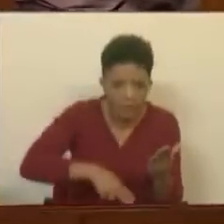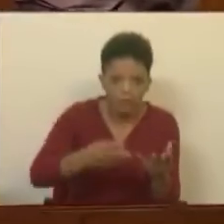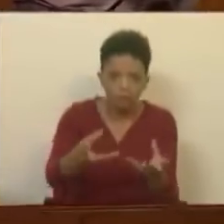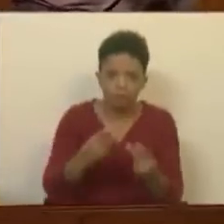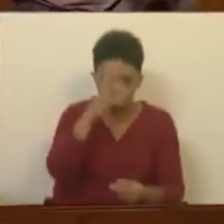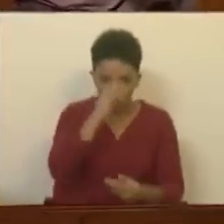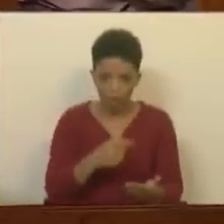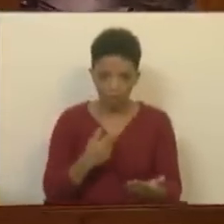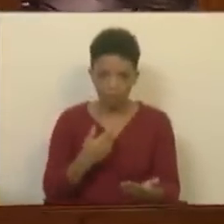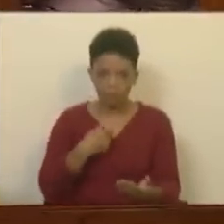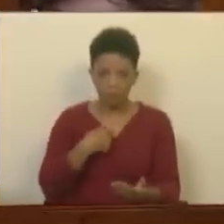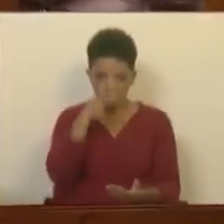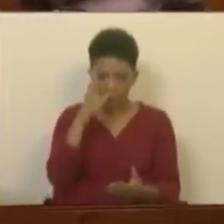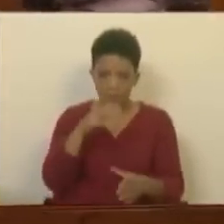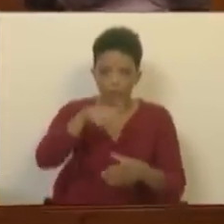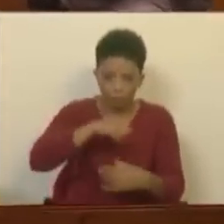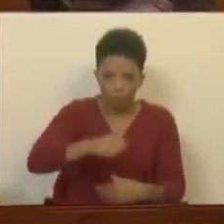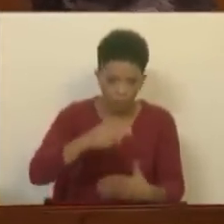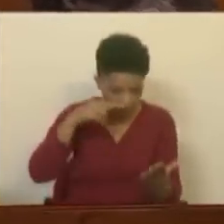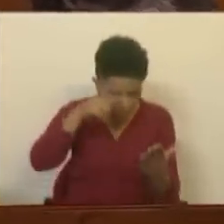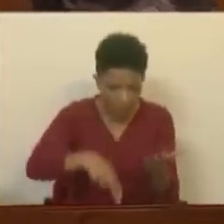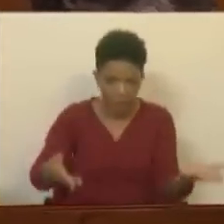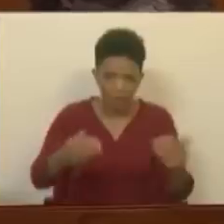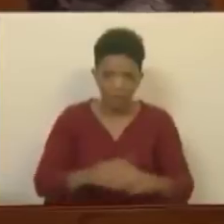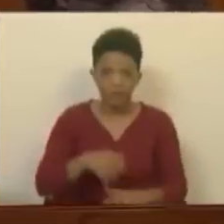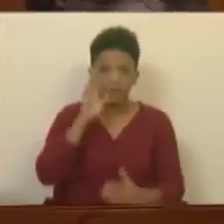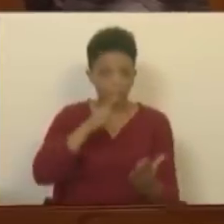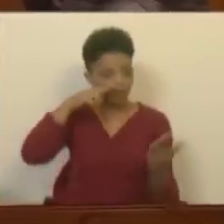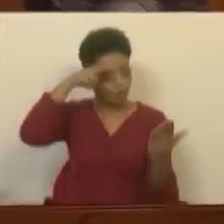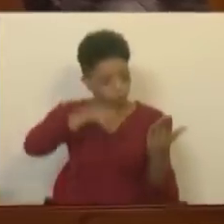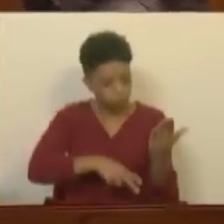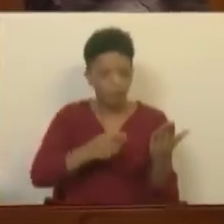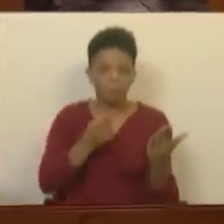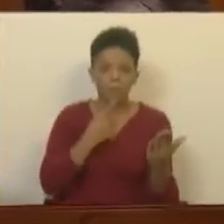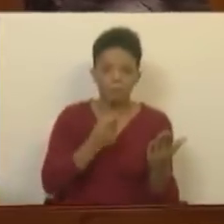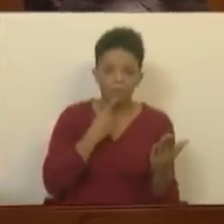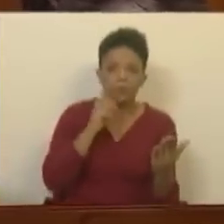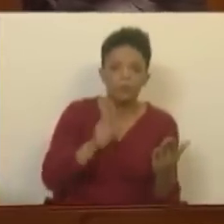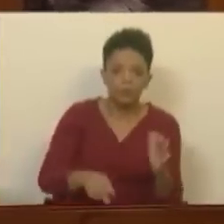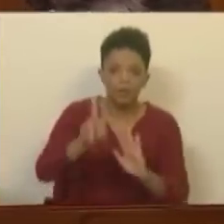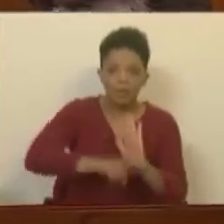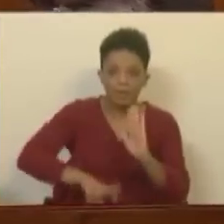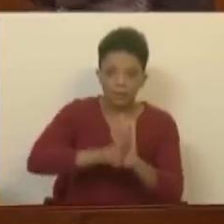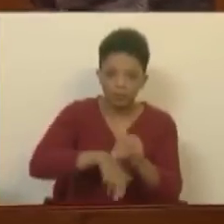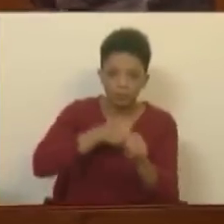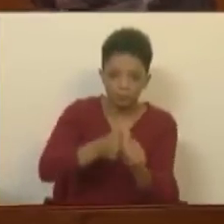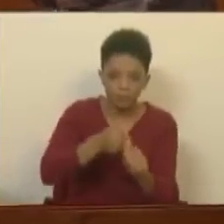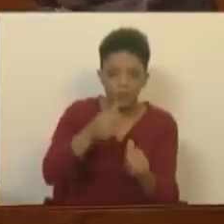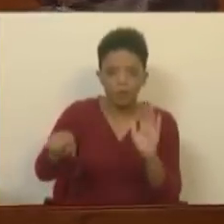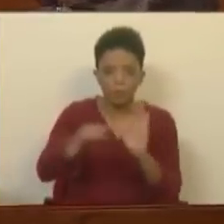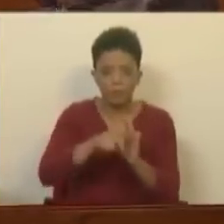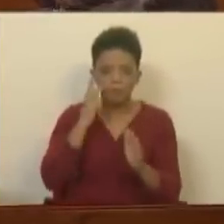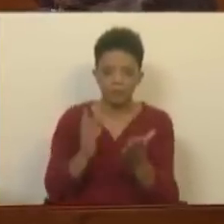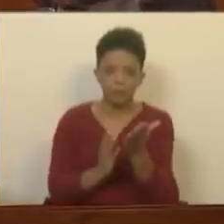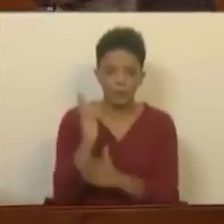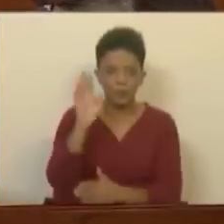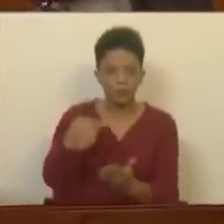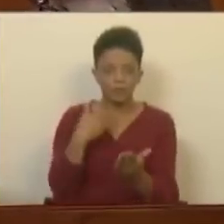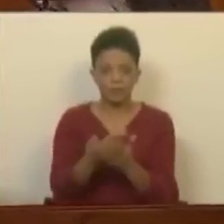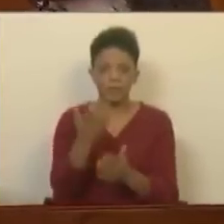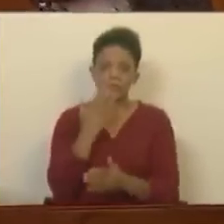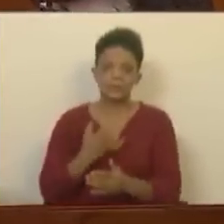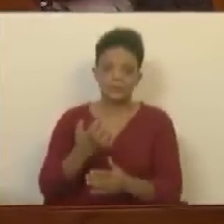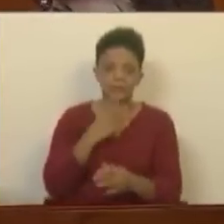orçamento de estado eu sei que já votou contra mas Leia estava a ver e celeiro orçamento de estado verificará que as regras foram aplicadas para o mínimo de existência devido precisamente